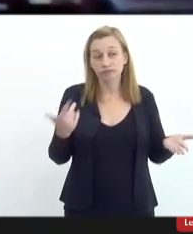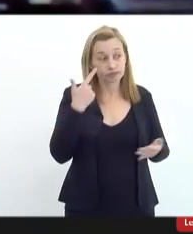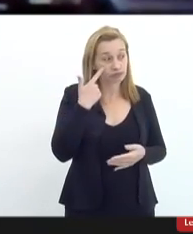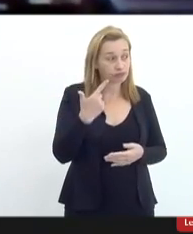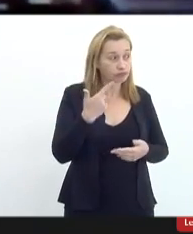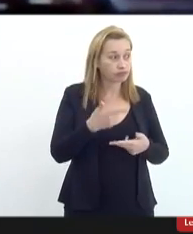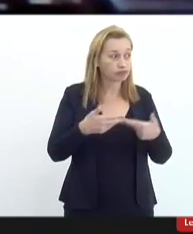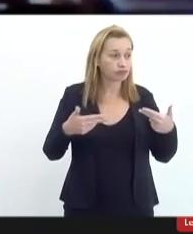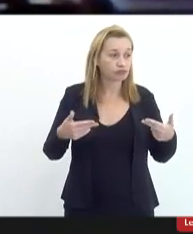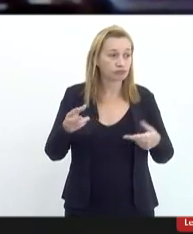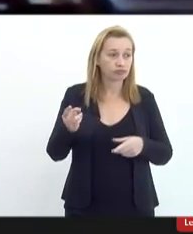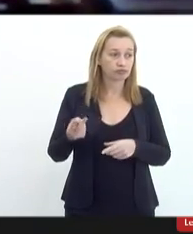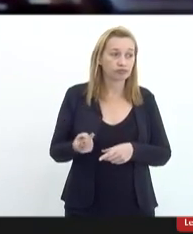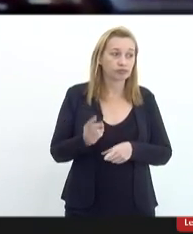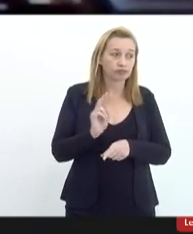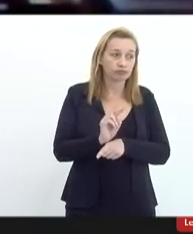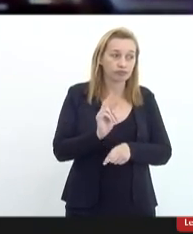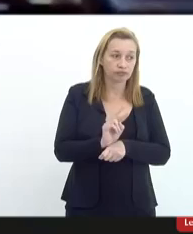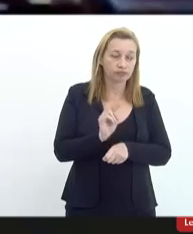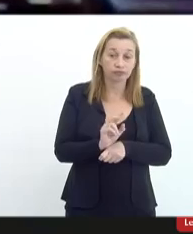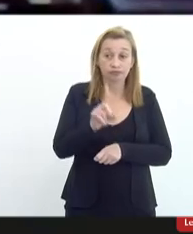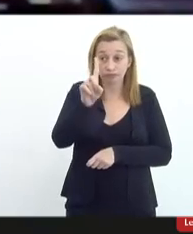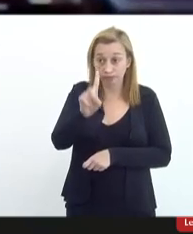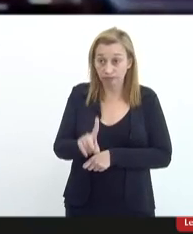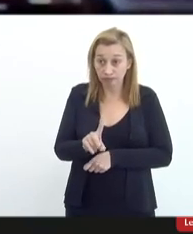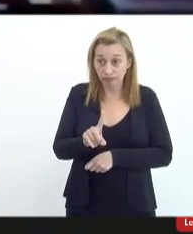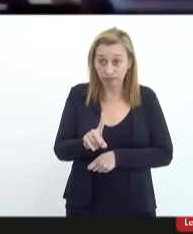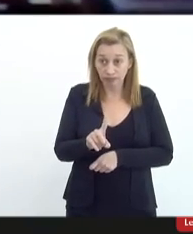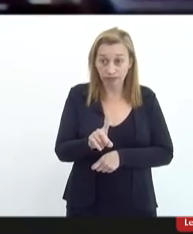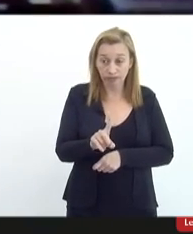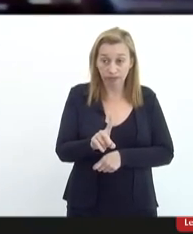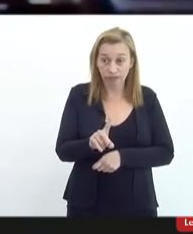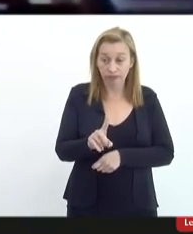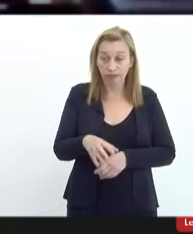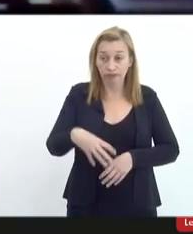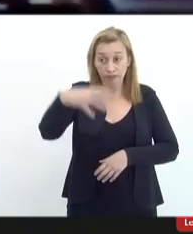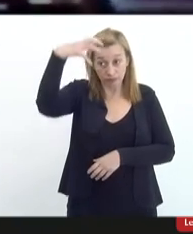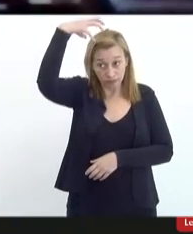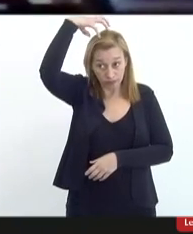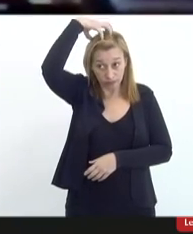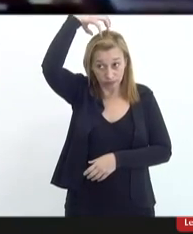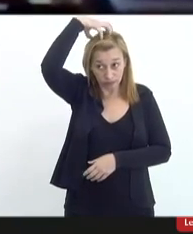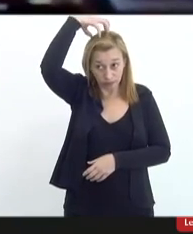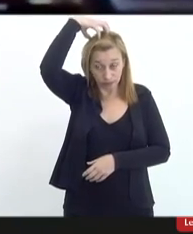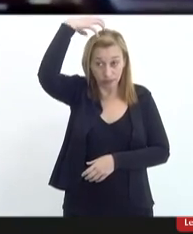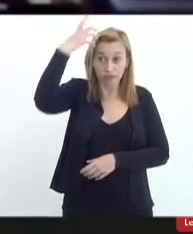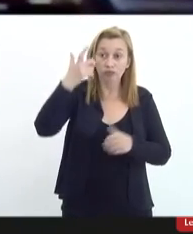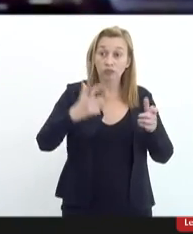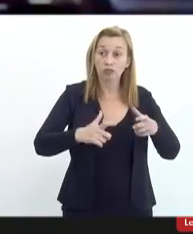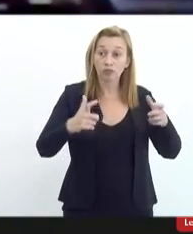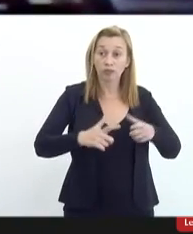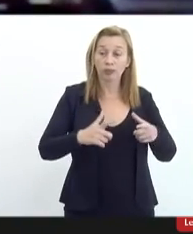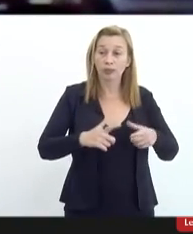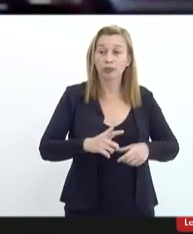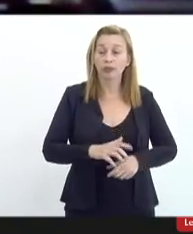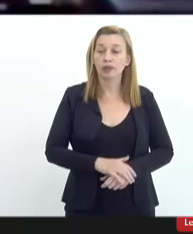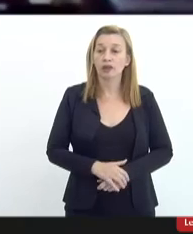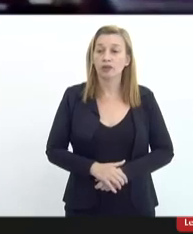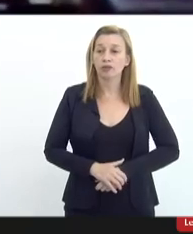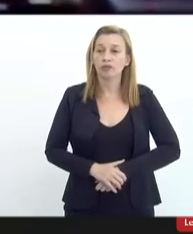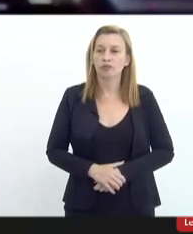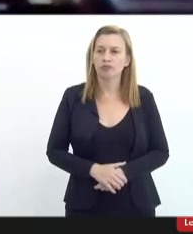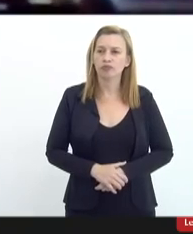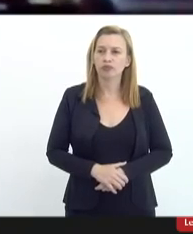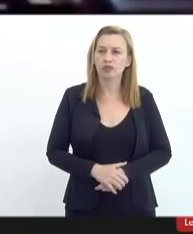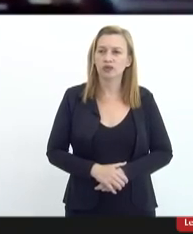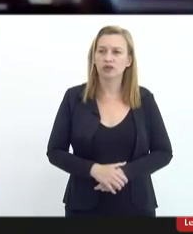muito a preservação daqueles direitos divinos dos reis, onde, através de uma pretensa